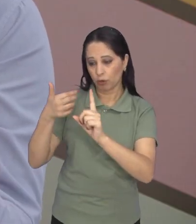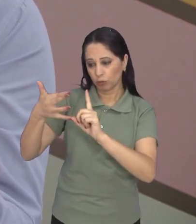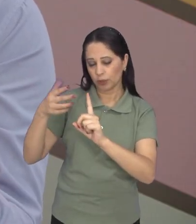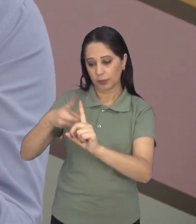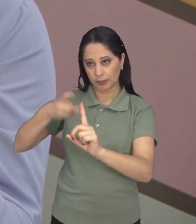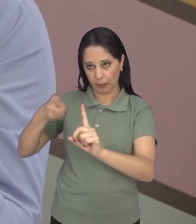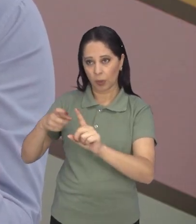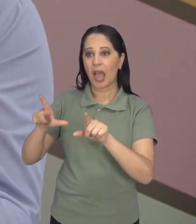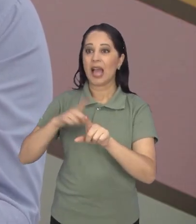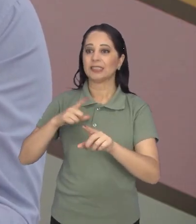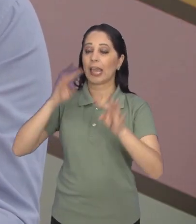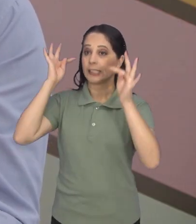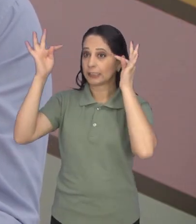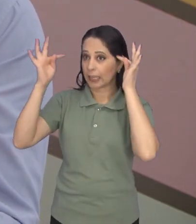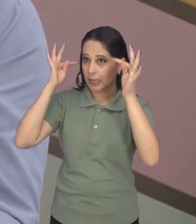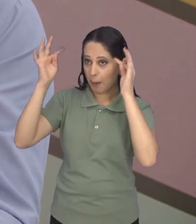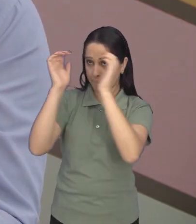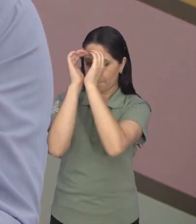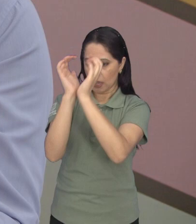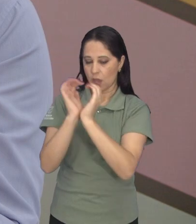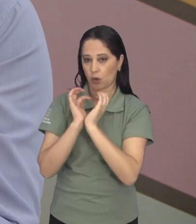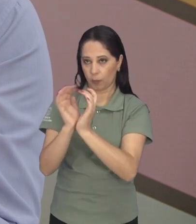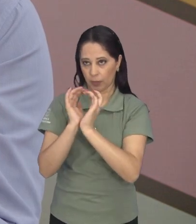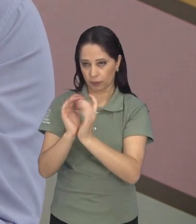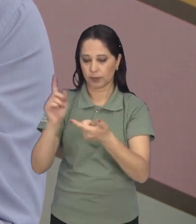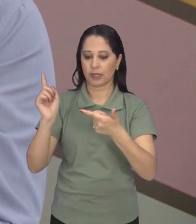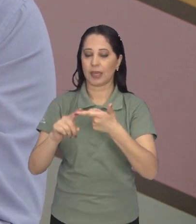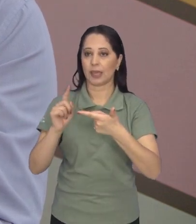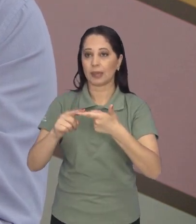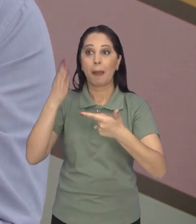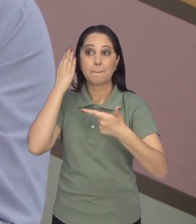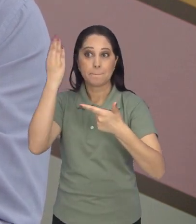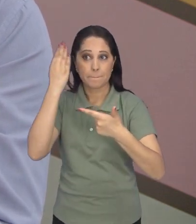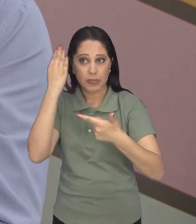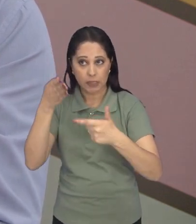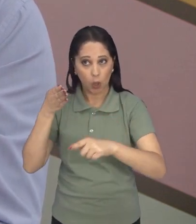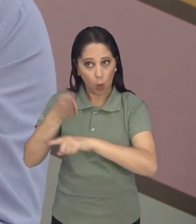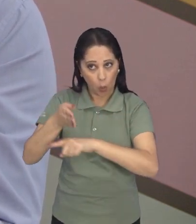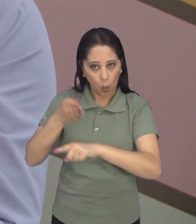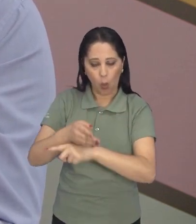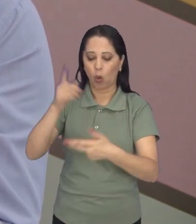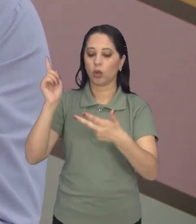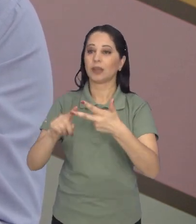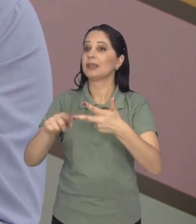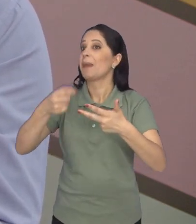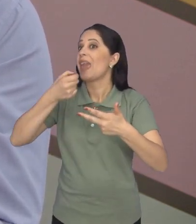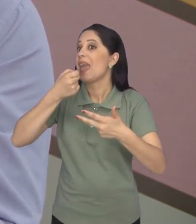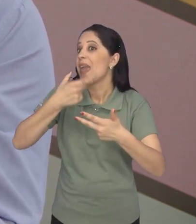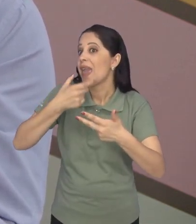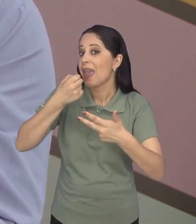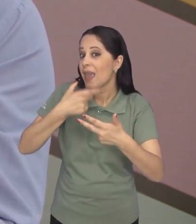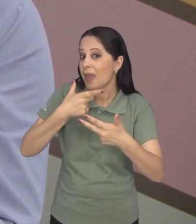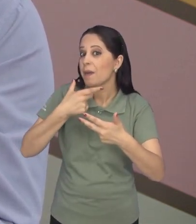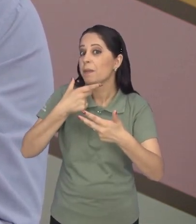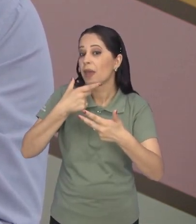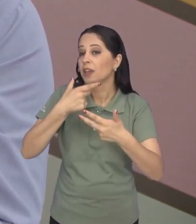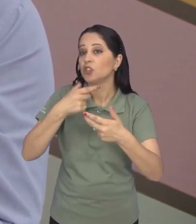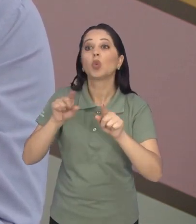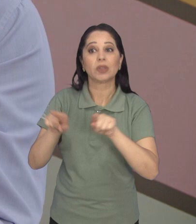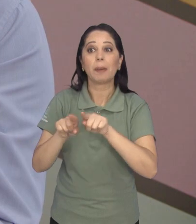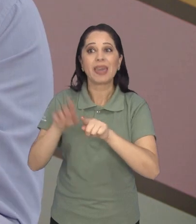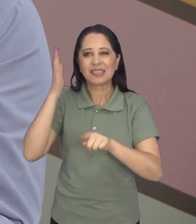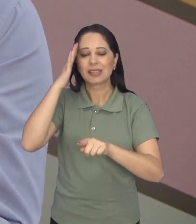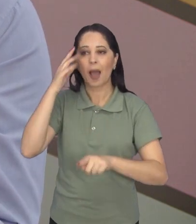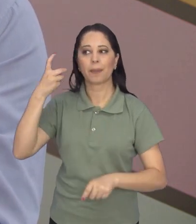envolve terapia cognitiva, terapia psíquica, terapia medicamentosa. Existe, além de terapia medicamentosa, uma coisa que eu não